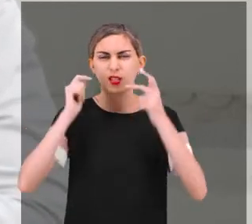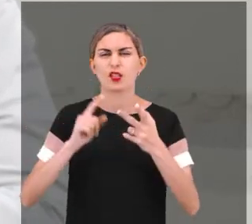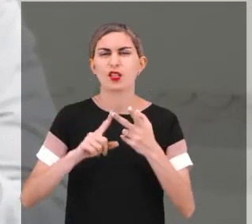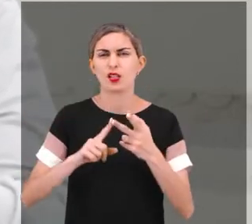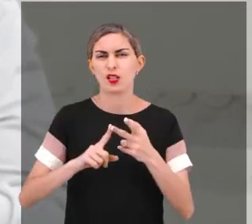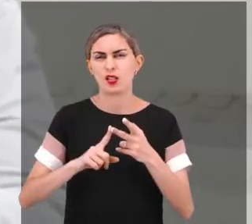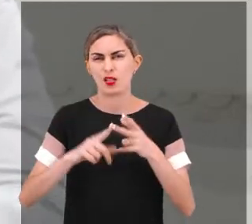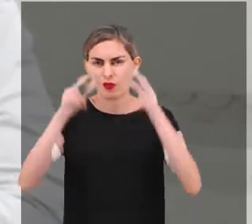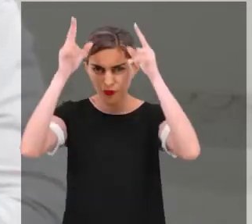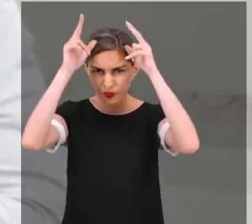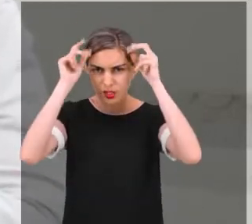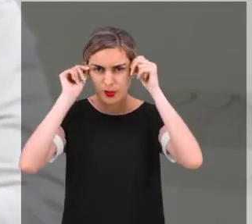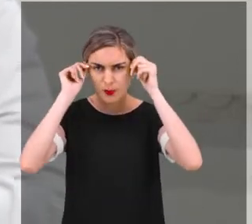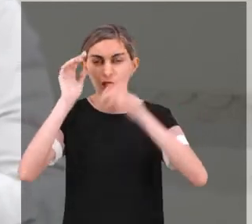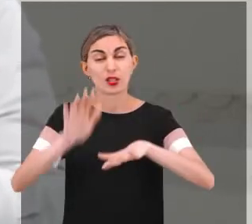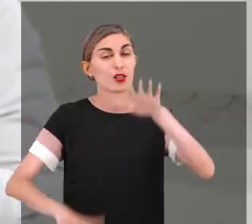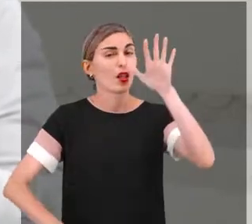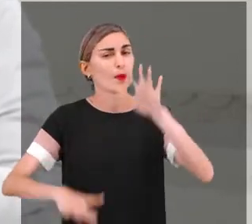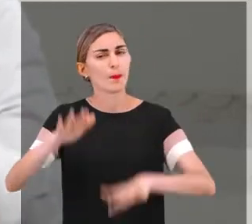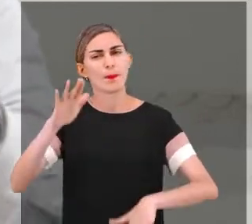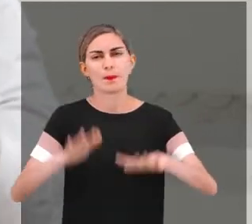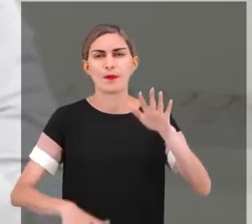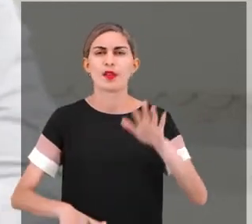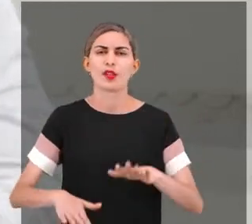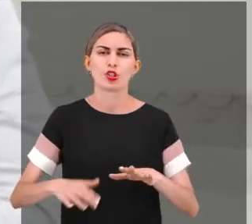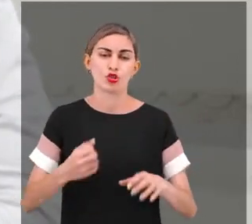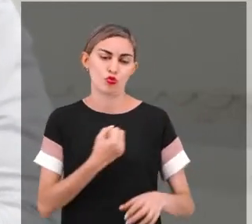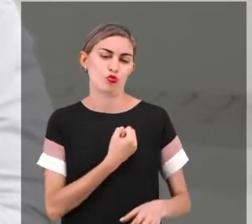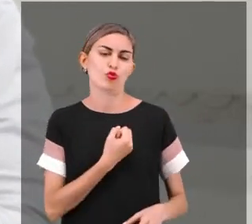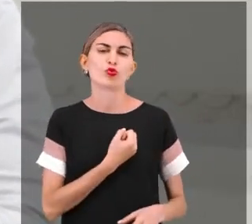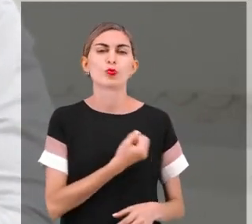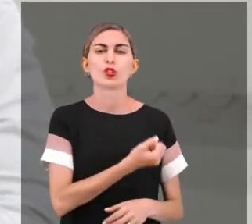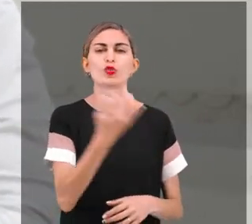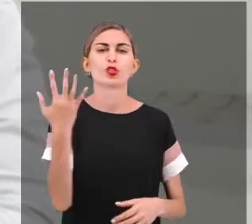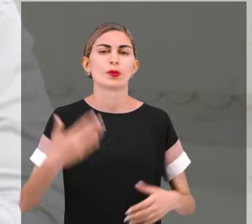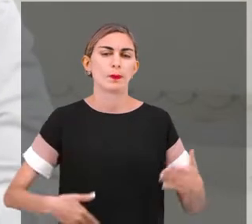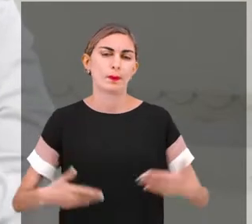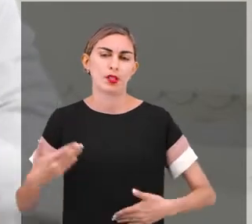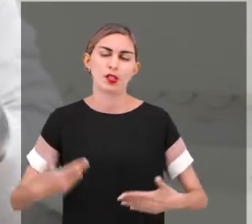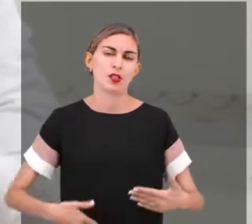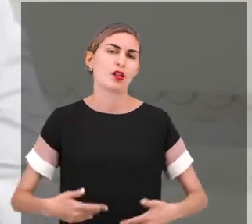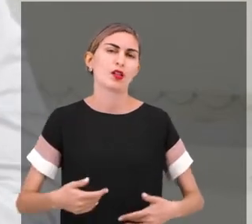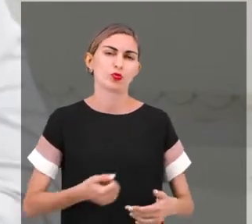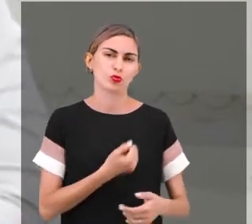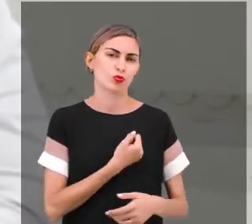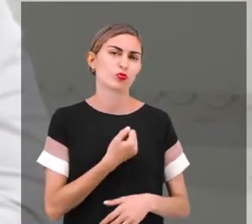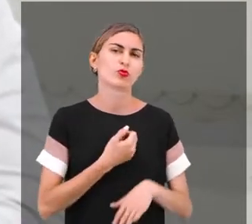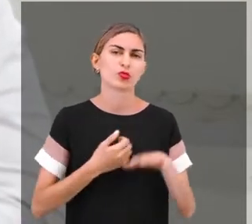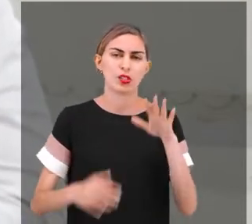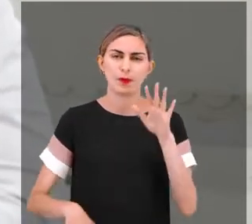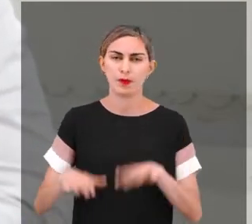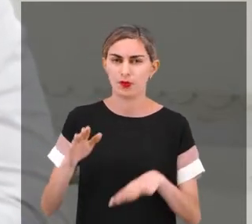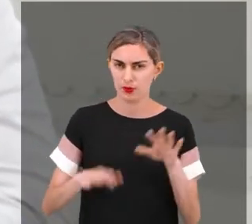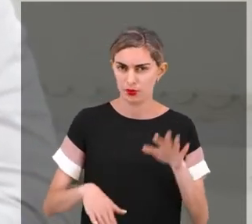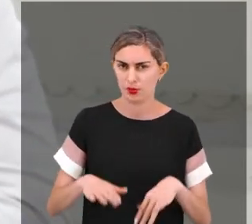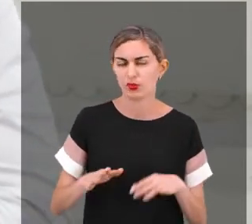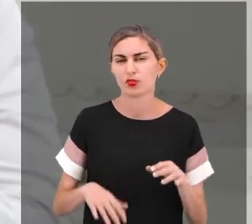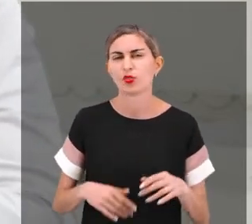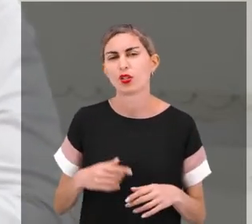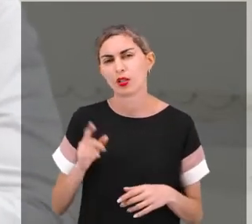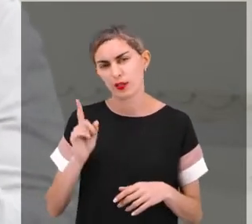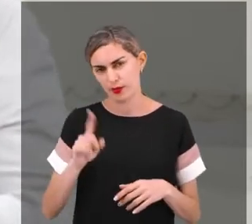trabalho, enfermeiro do trabalho, dependendo do número de funcionários, do número de trabalhadores.